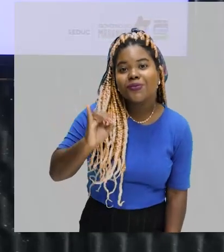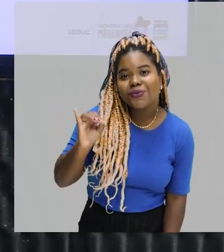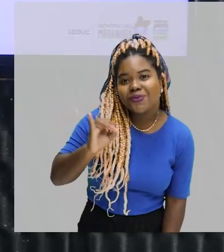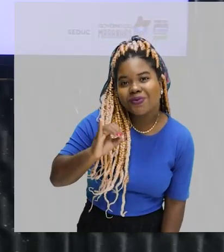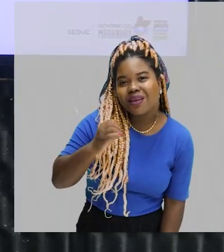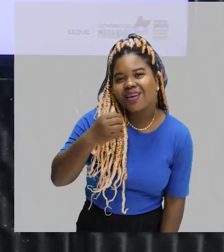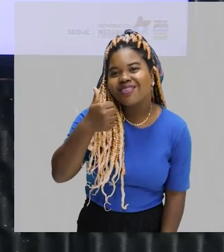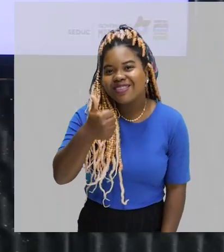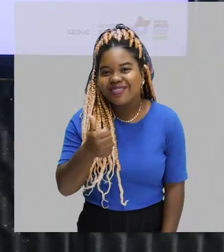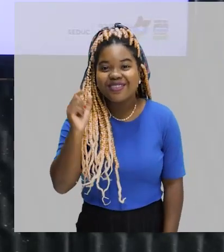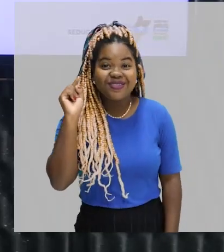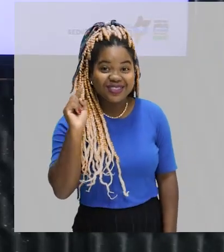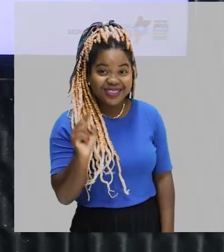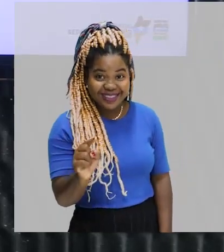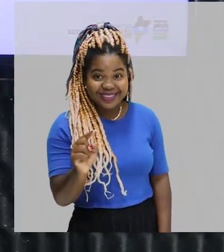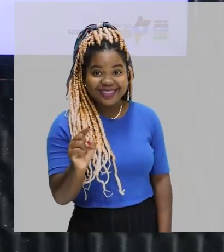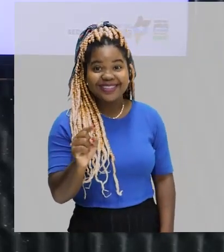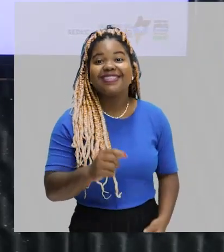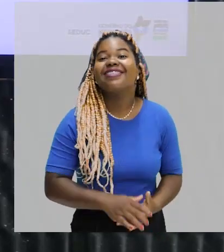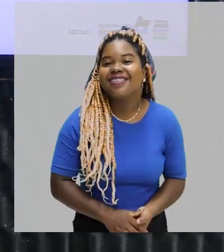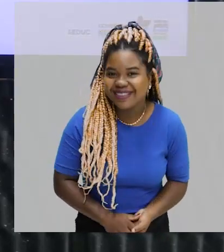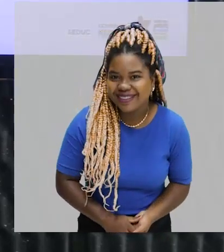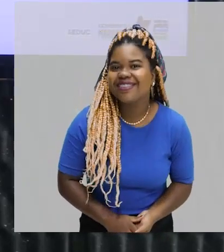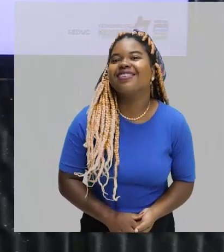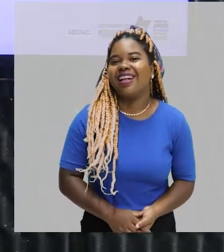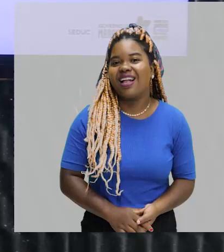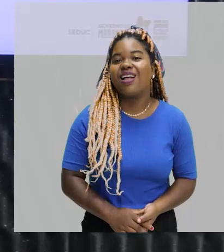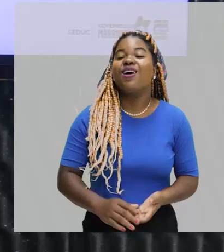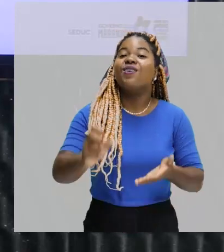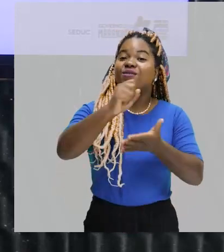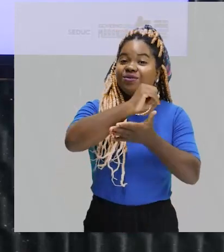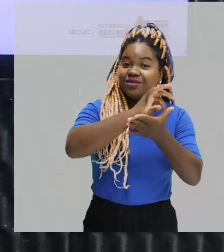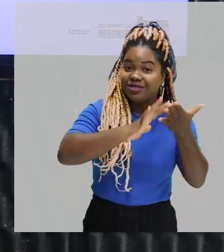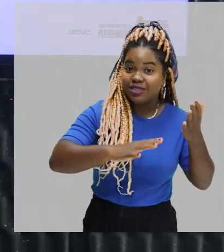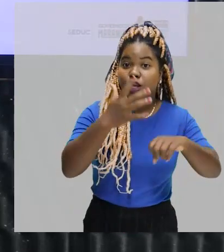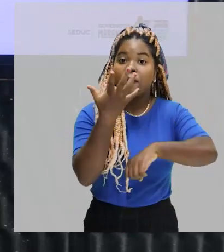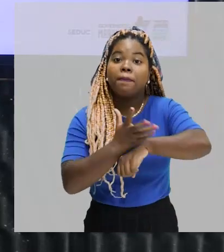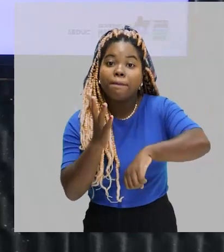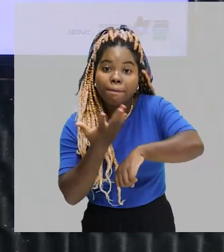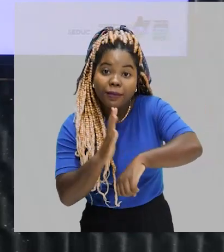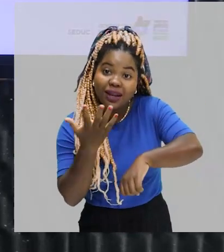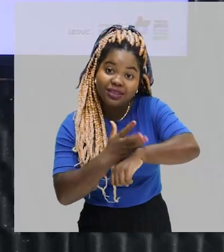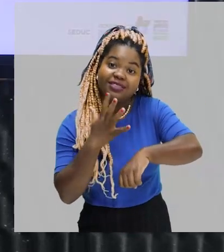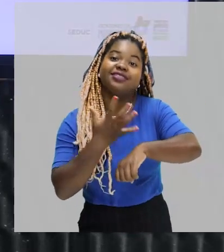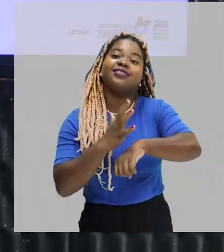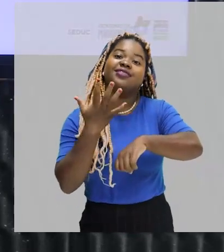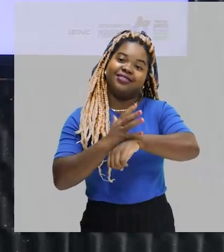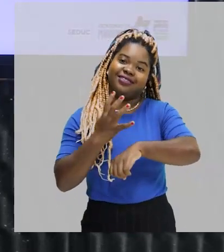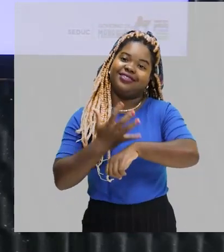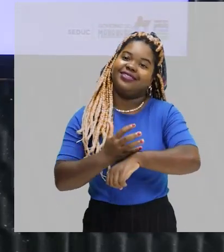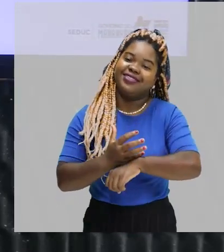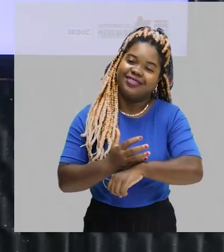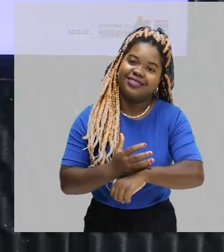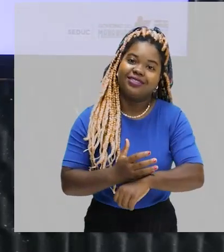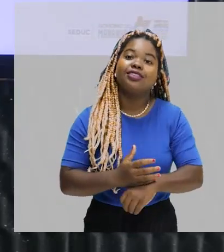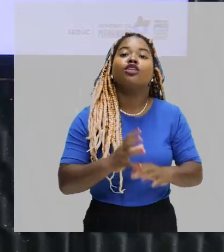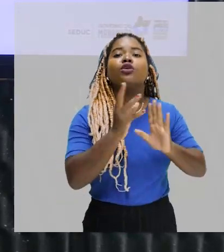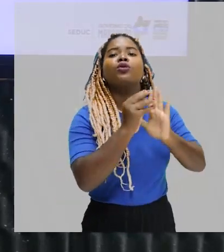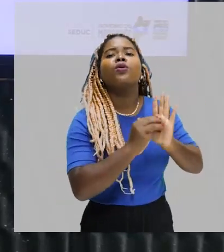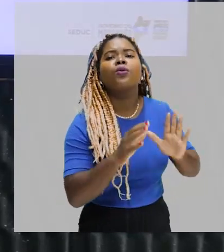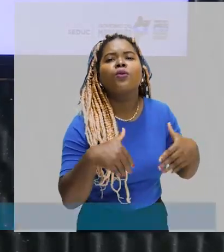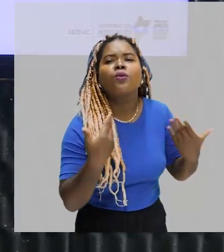Oi, chuchus! Tudo bem com vocês? Vamos exercitar, ou seja, vamos fazer exercícios. E o